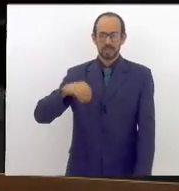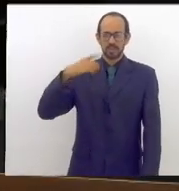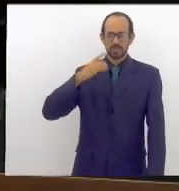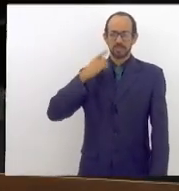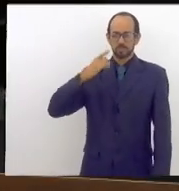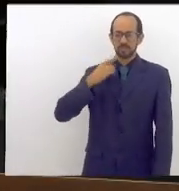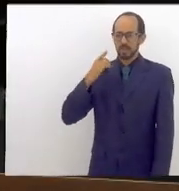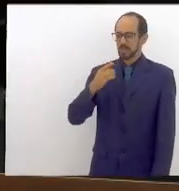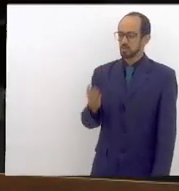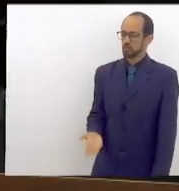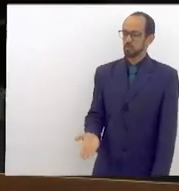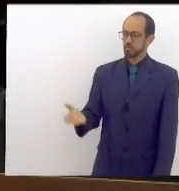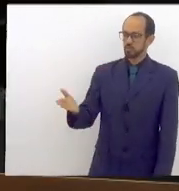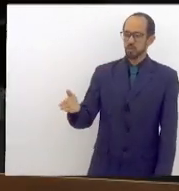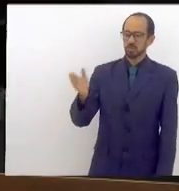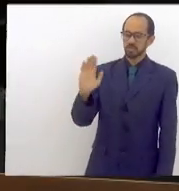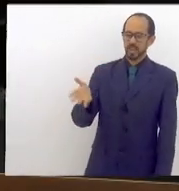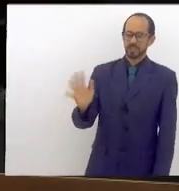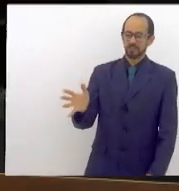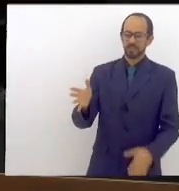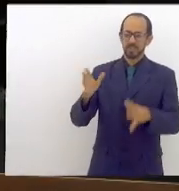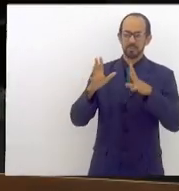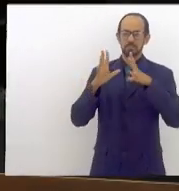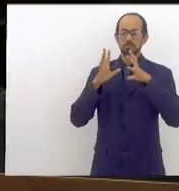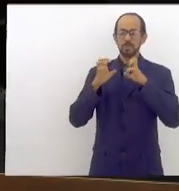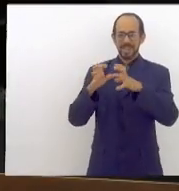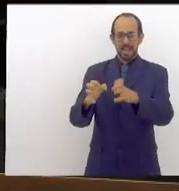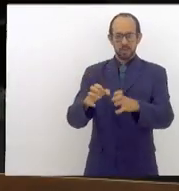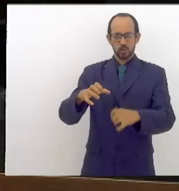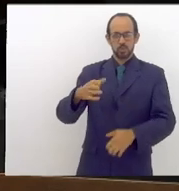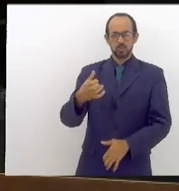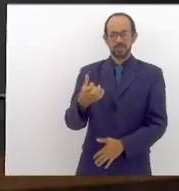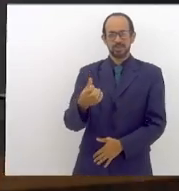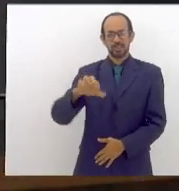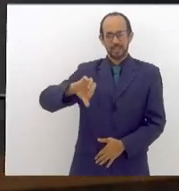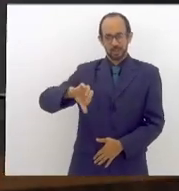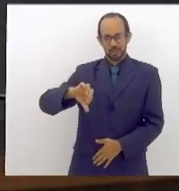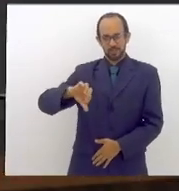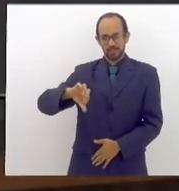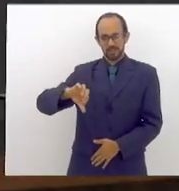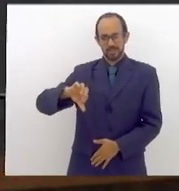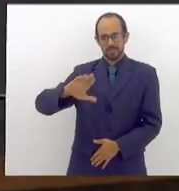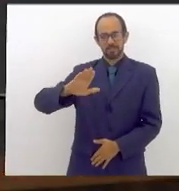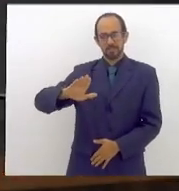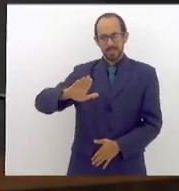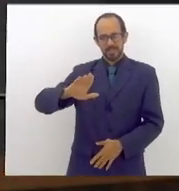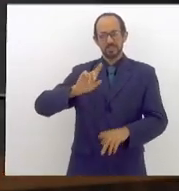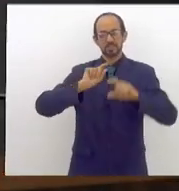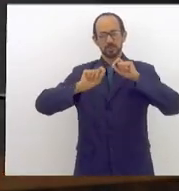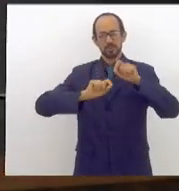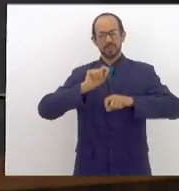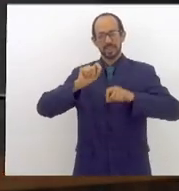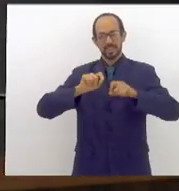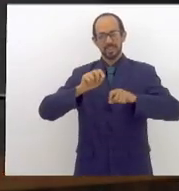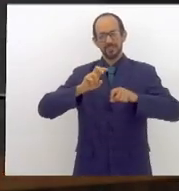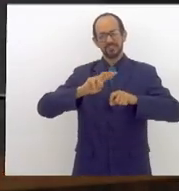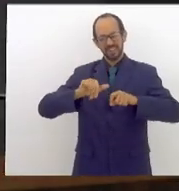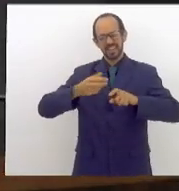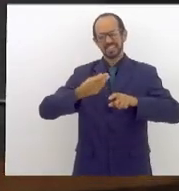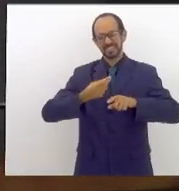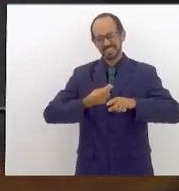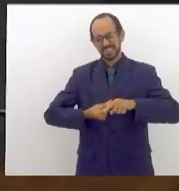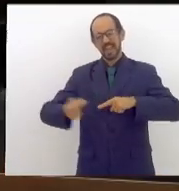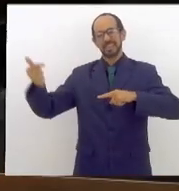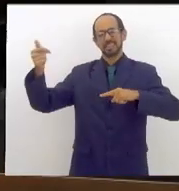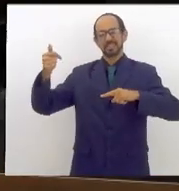O senhor já deve ter brigado com 69 mas vai sair aqui ovacionado